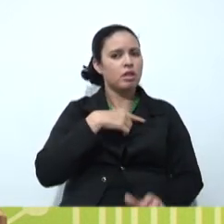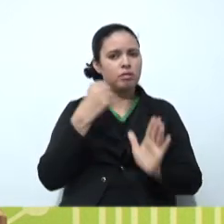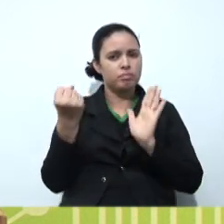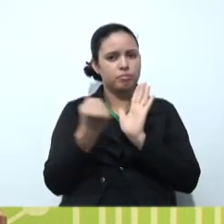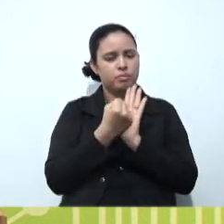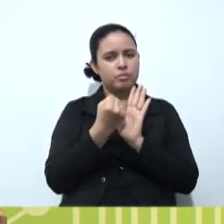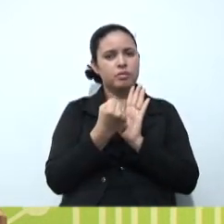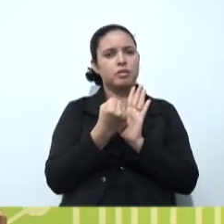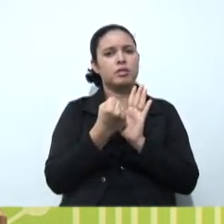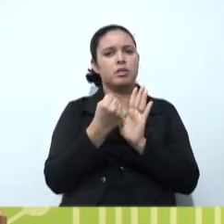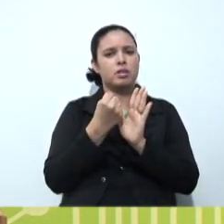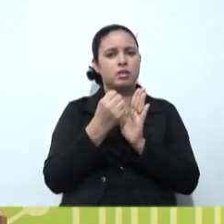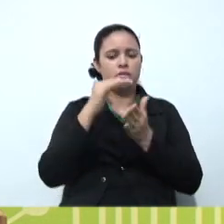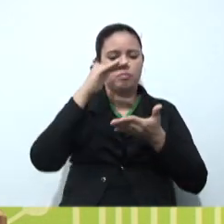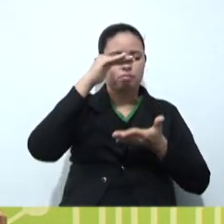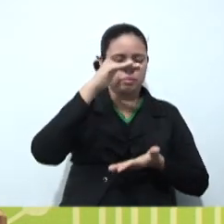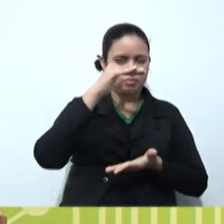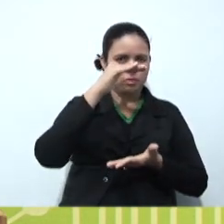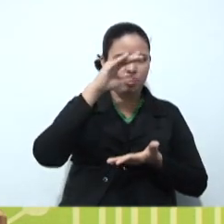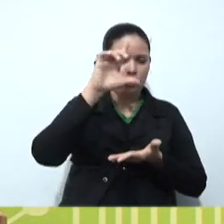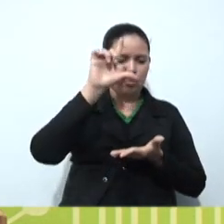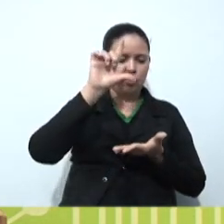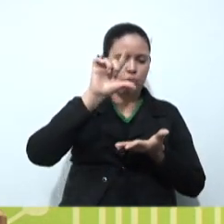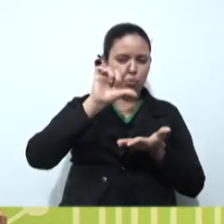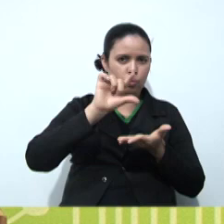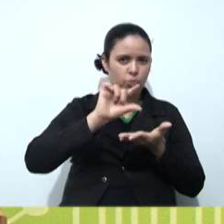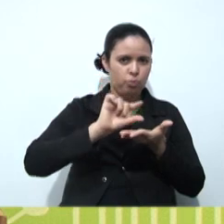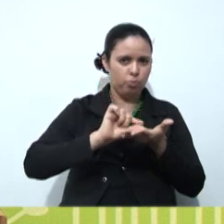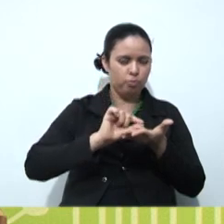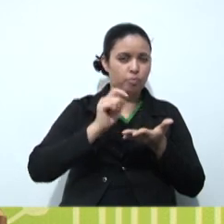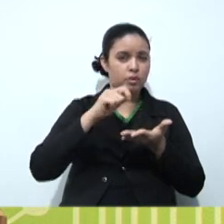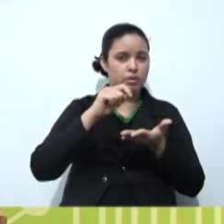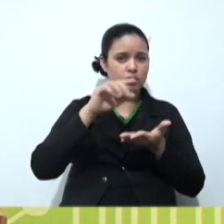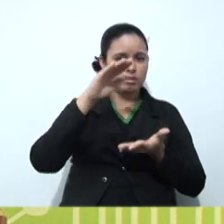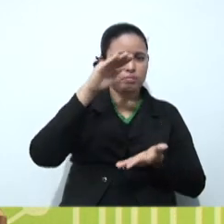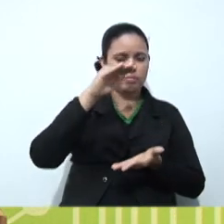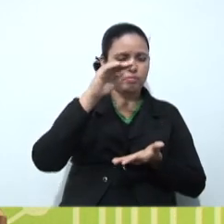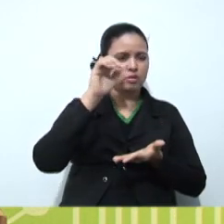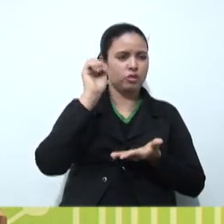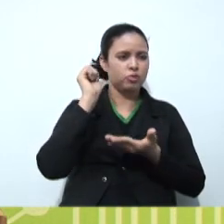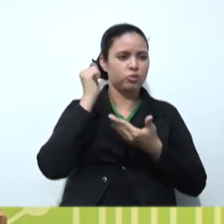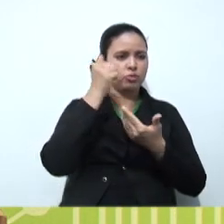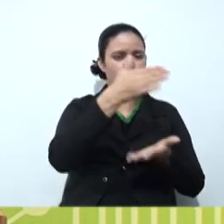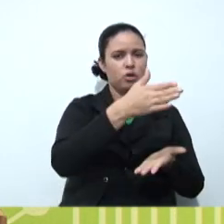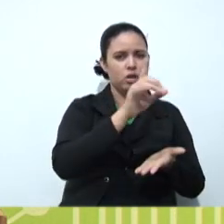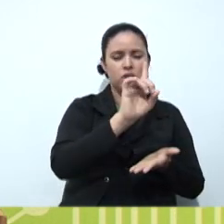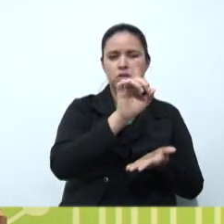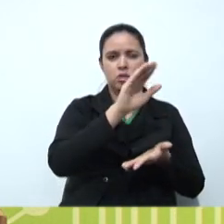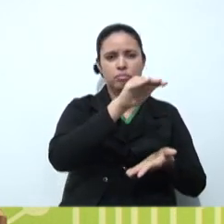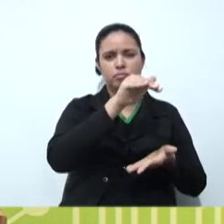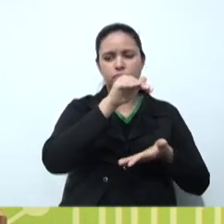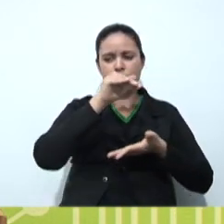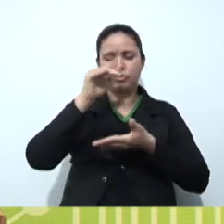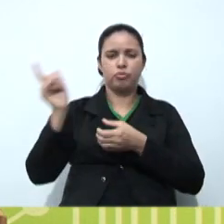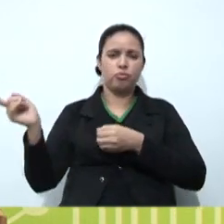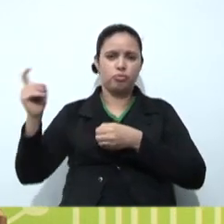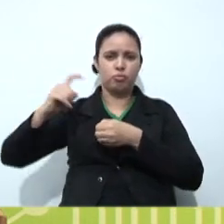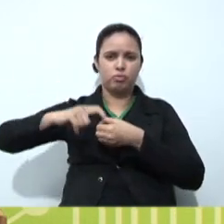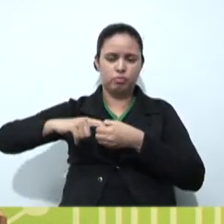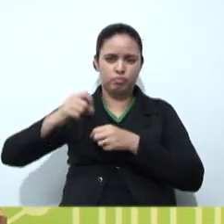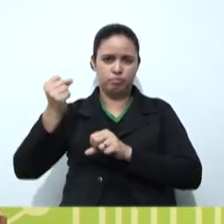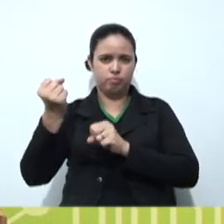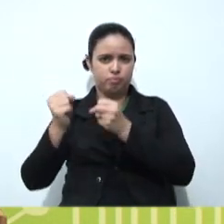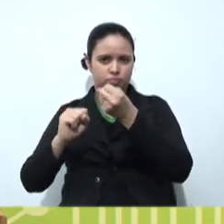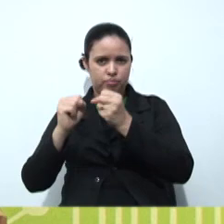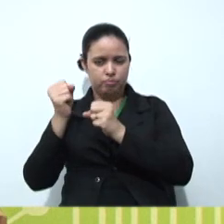esse retorno da embalagem, que nós conhecemos como a logística reversa. A logística reversa é só esse tipo de coisa? Não. Só o fato de você ir comprar